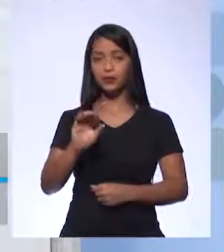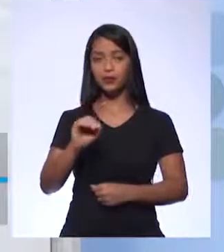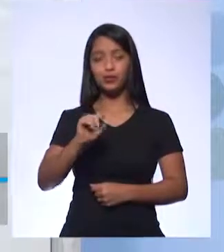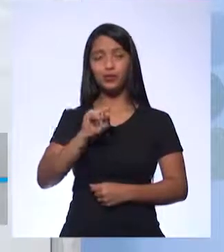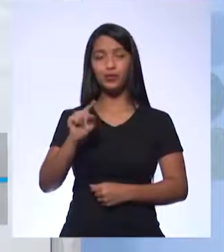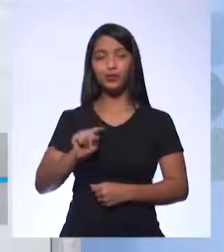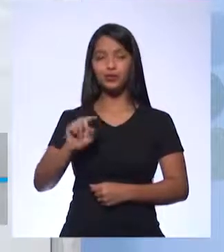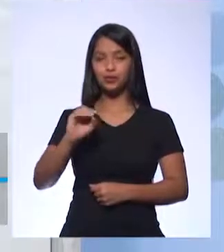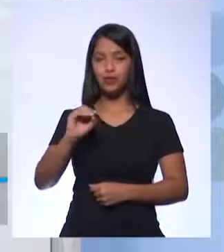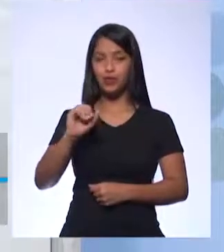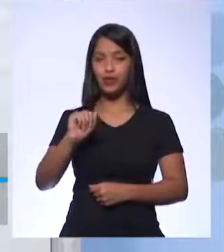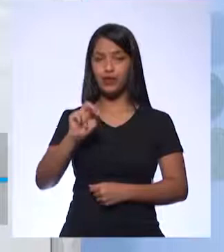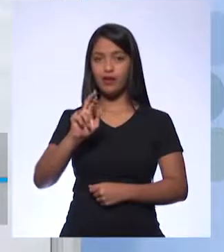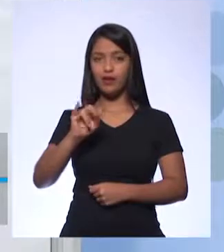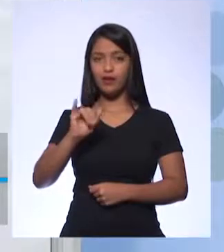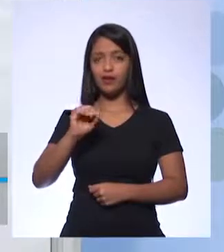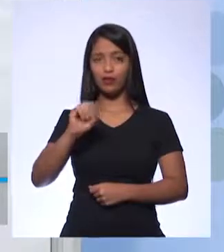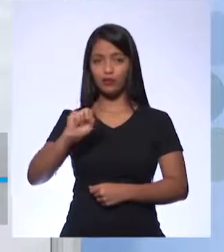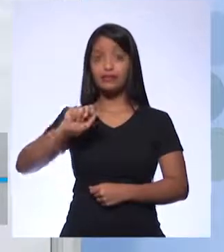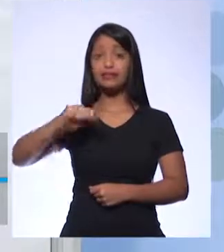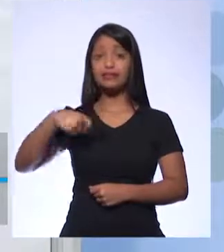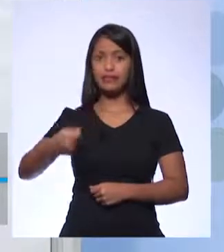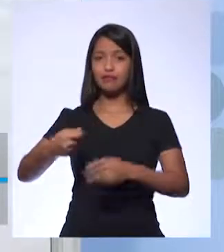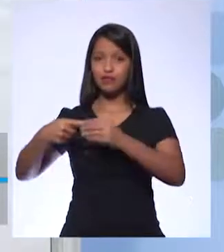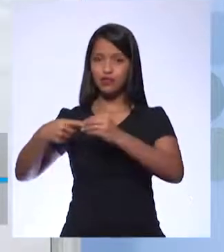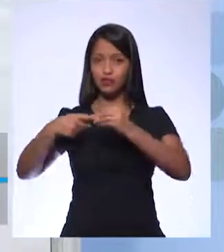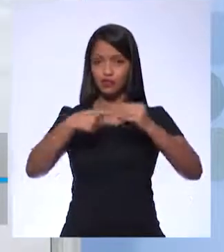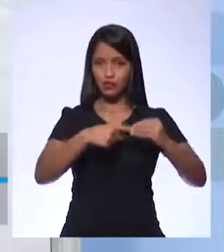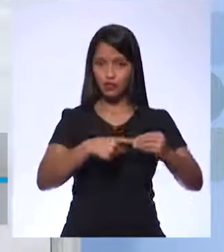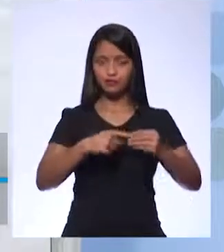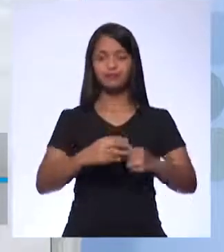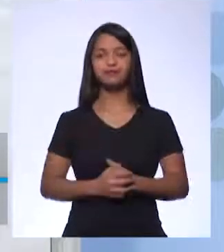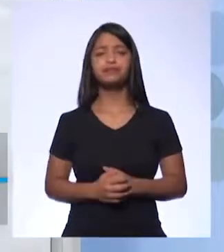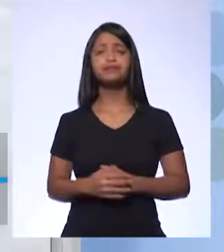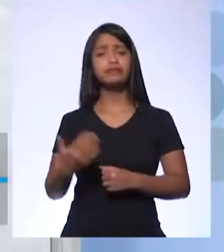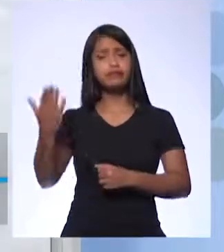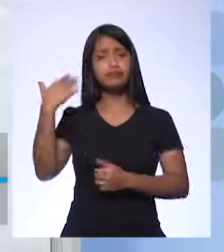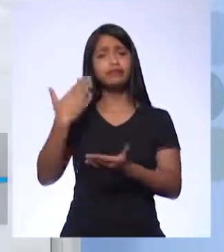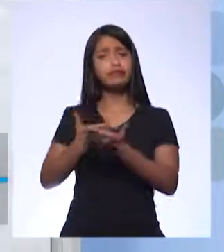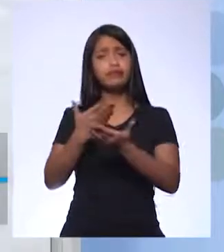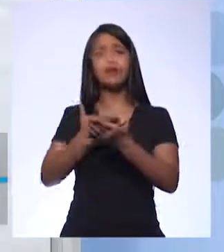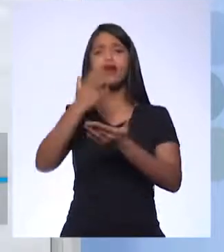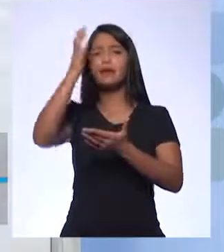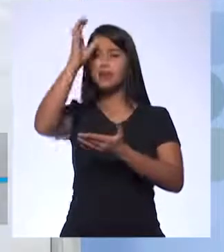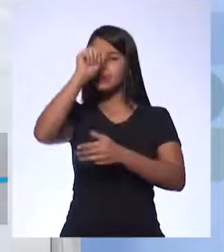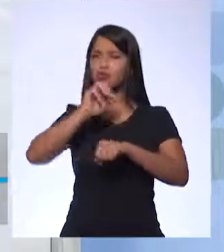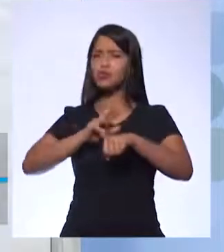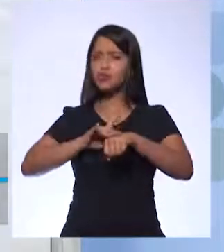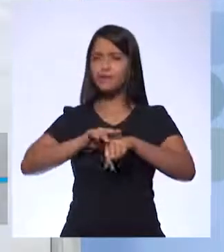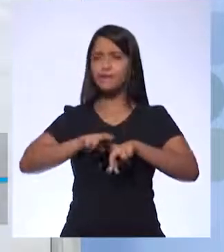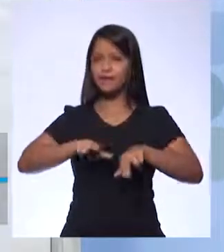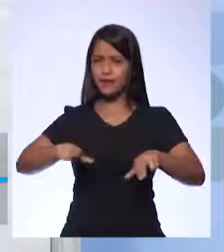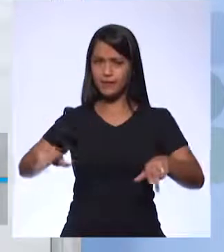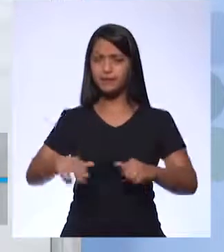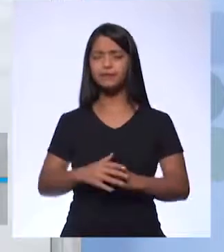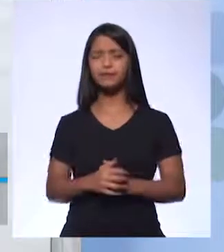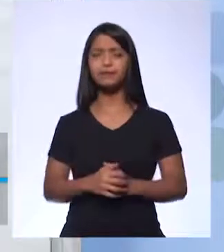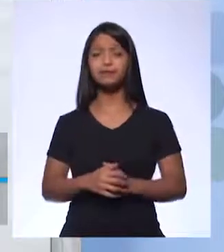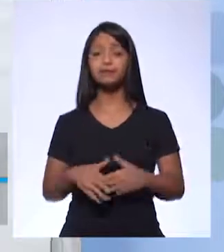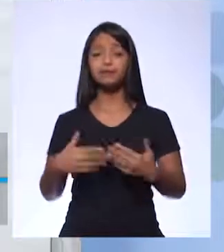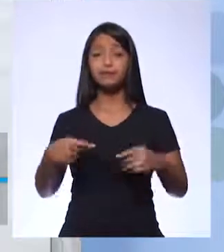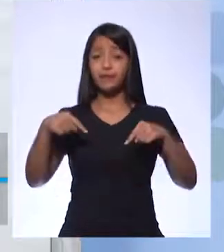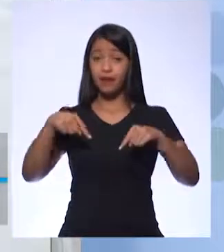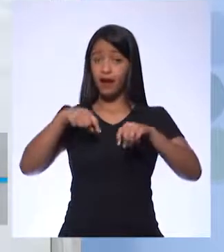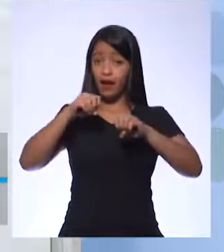aí, falando sobre diferentes infecções. E a gente vai ter aí, pelo menos, aí, além desta aula,